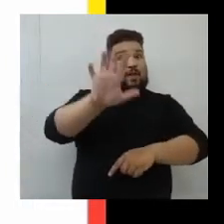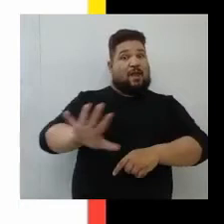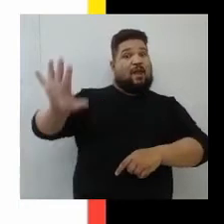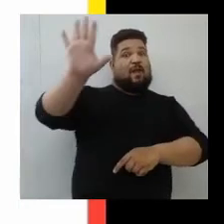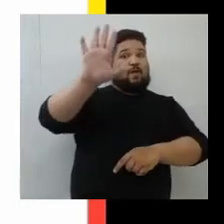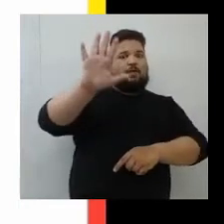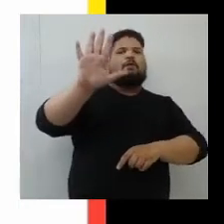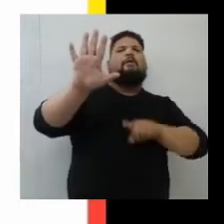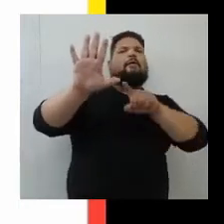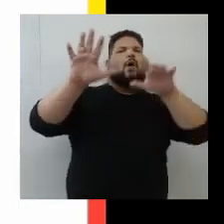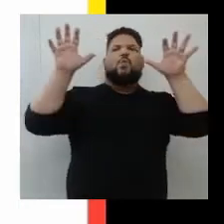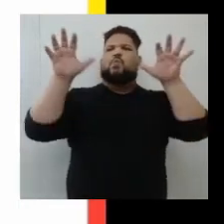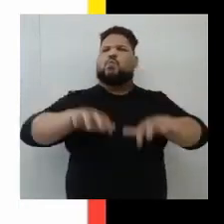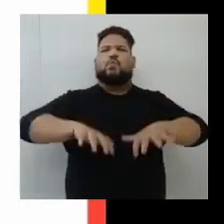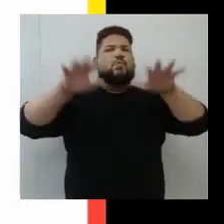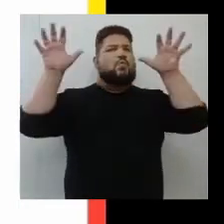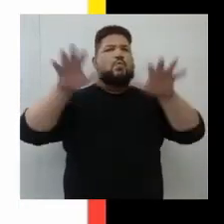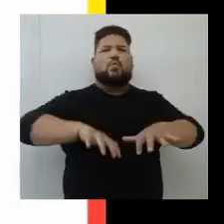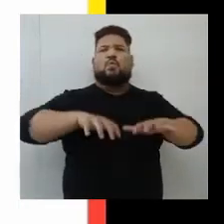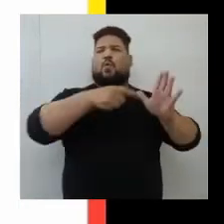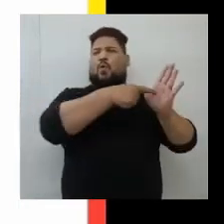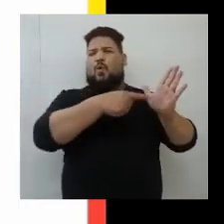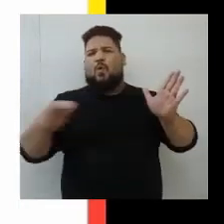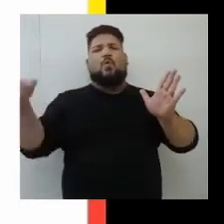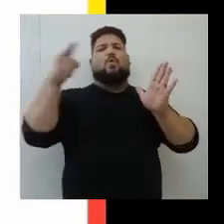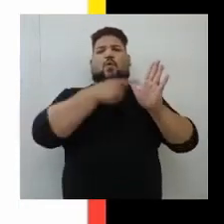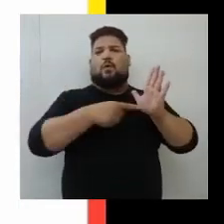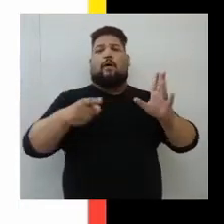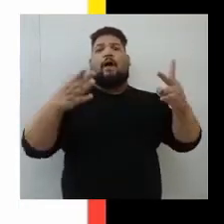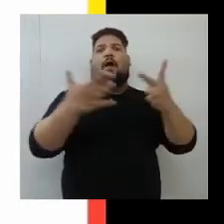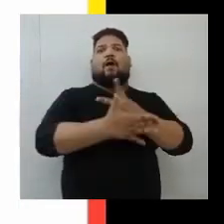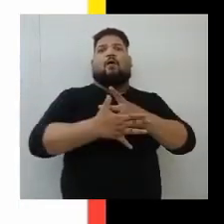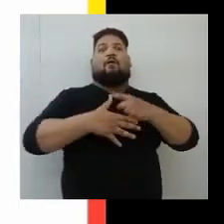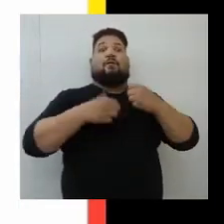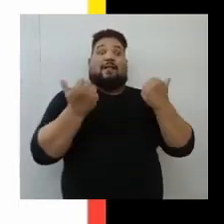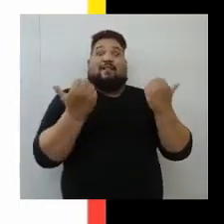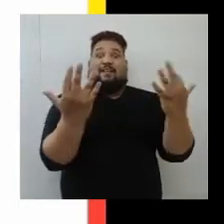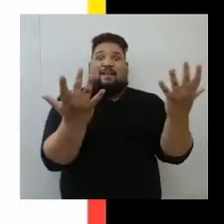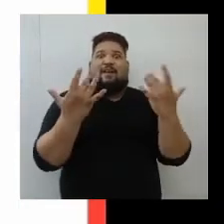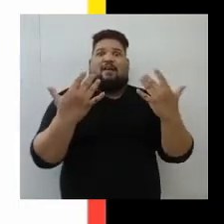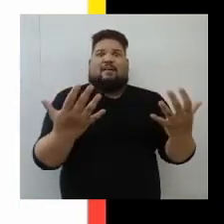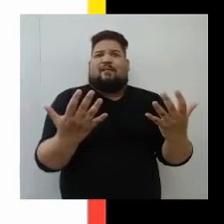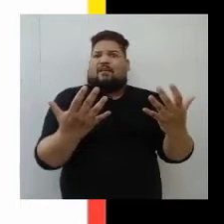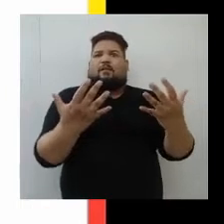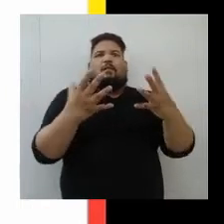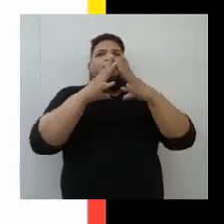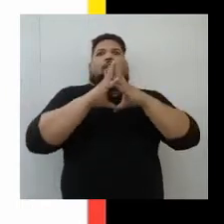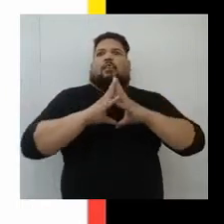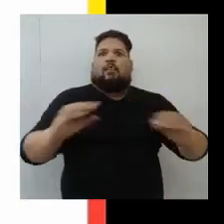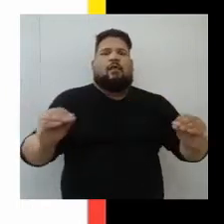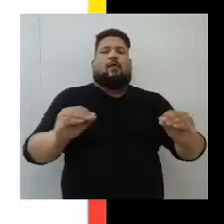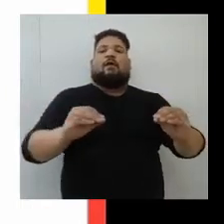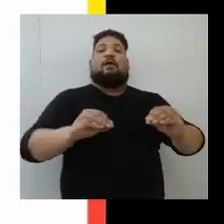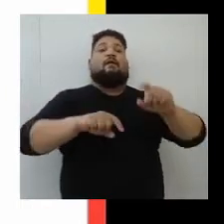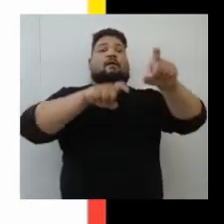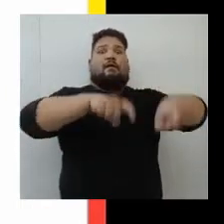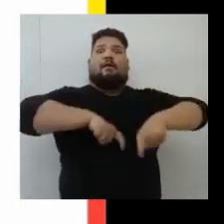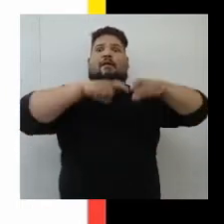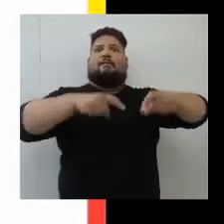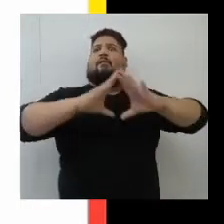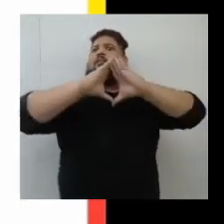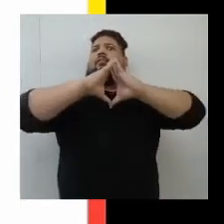de forma tão intensa e ininterrupta que os campos são devastados e as colheitas perdidas, gerando